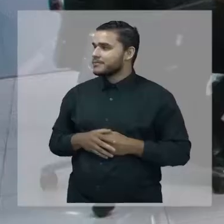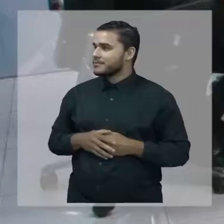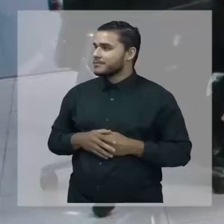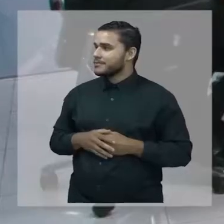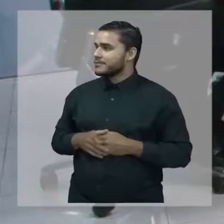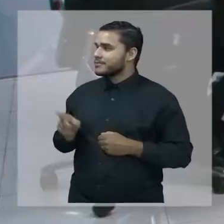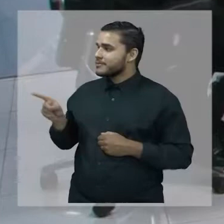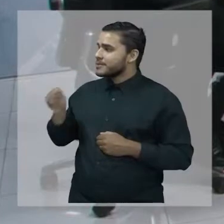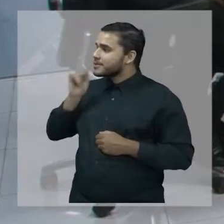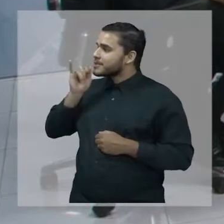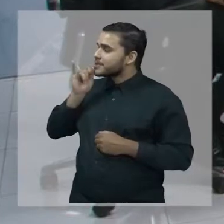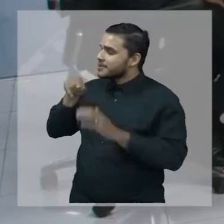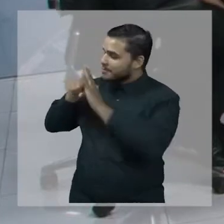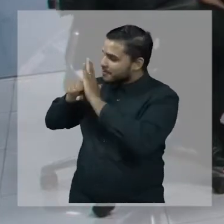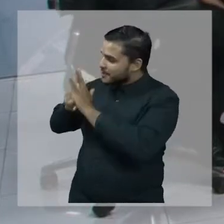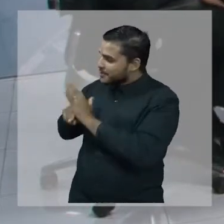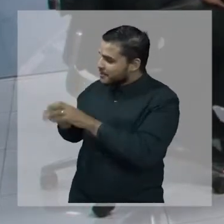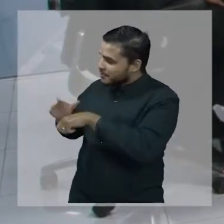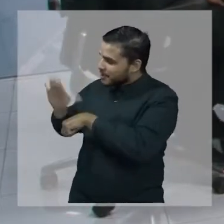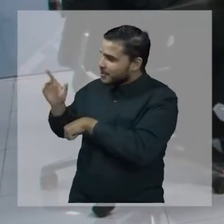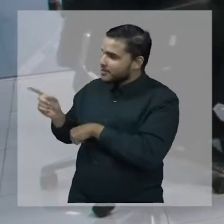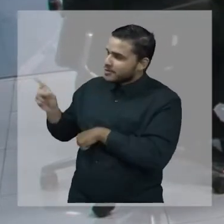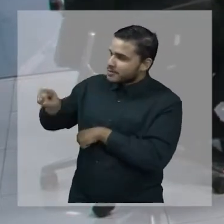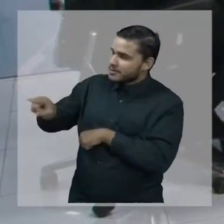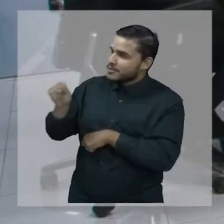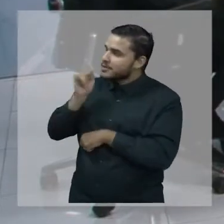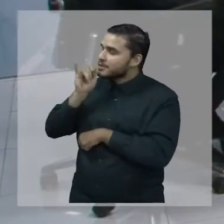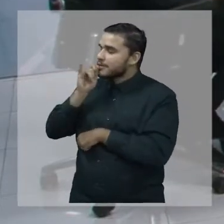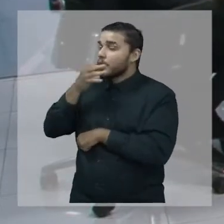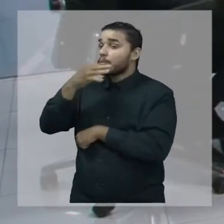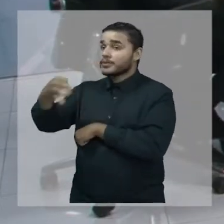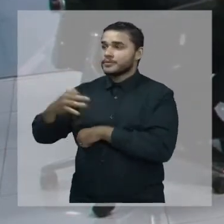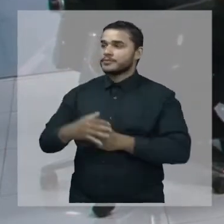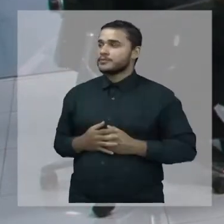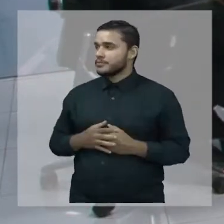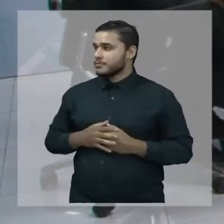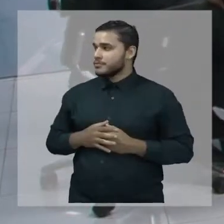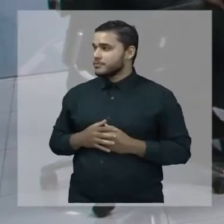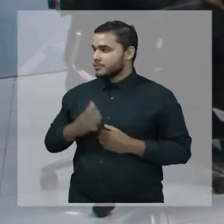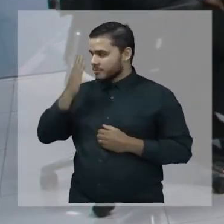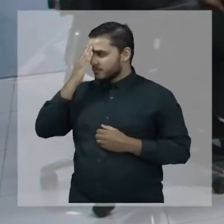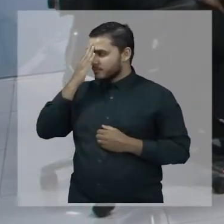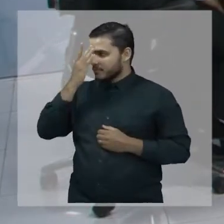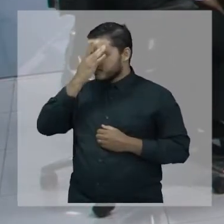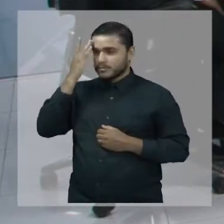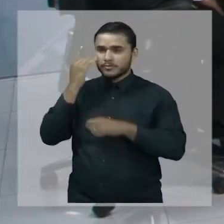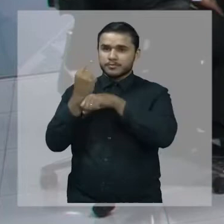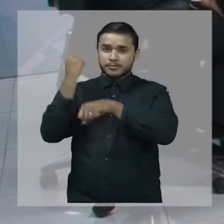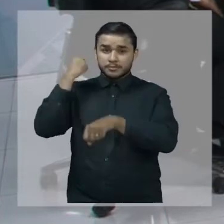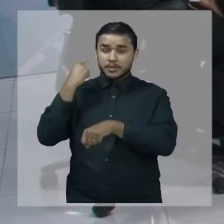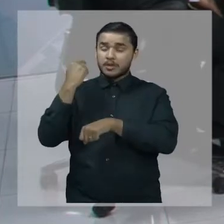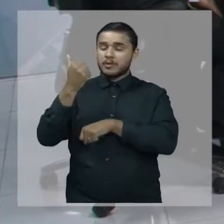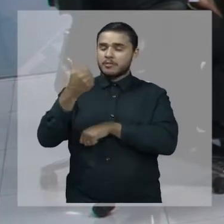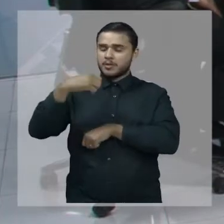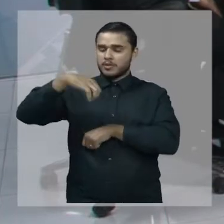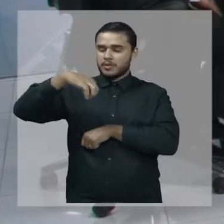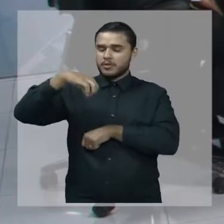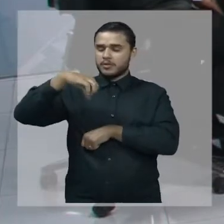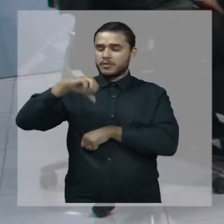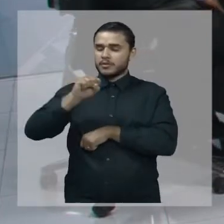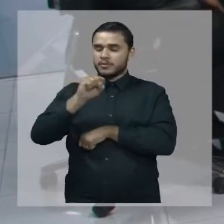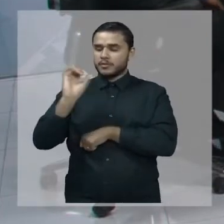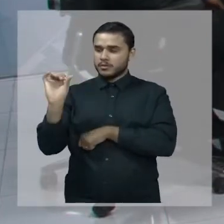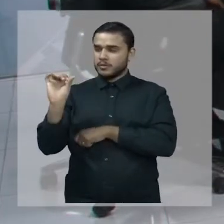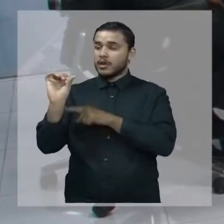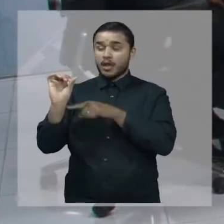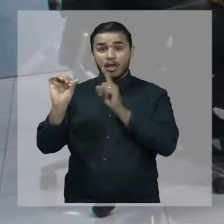Quem pesquisa Ele mais? é o pesquisador. Não é porque eu gostaria Ele. de saber o seguinte: pegue os parlamentares que foram eleitos em